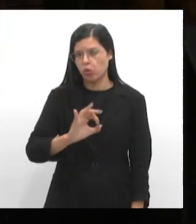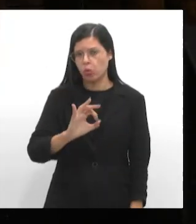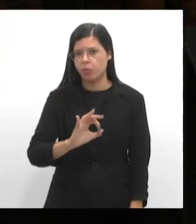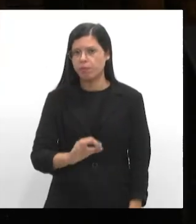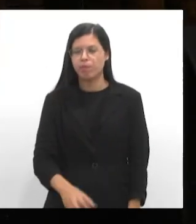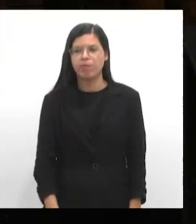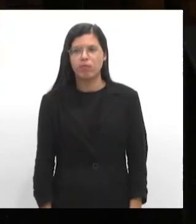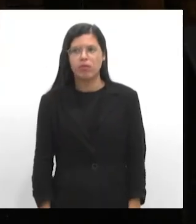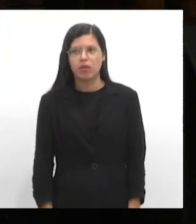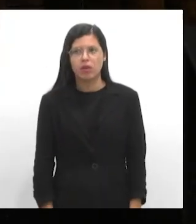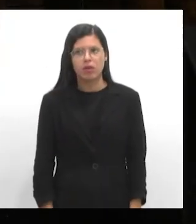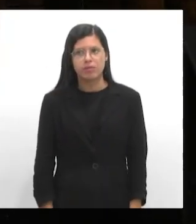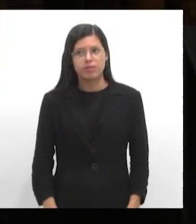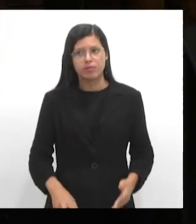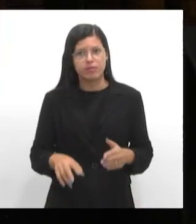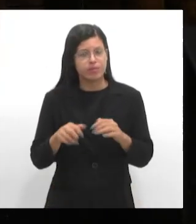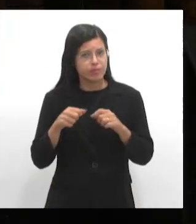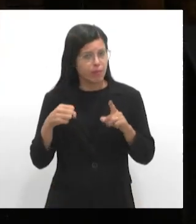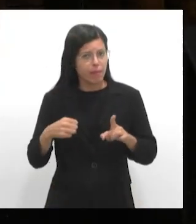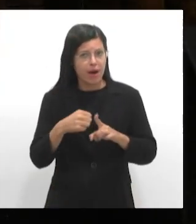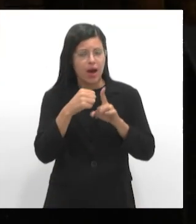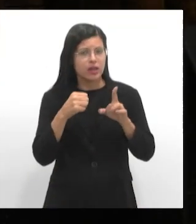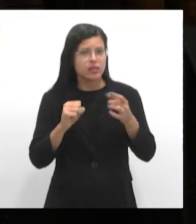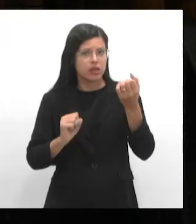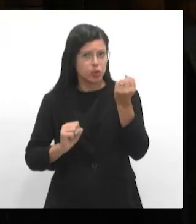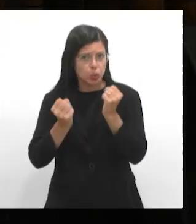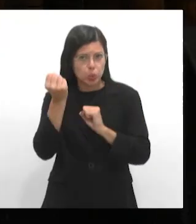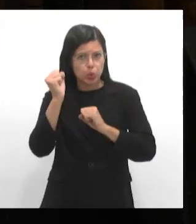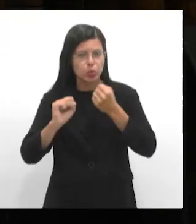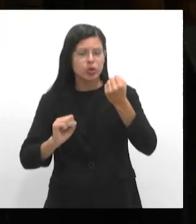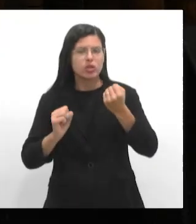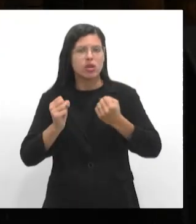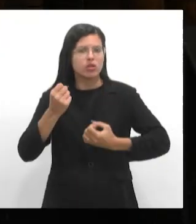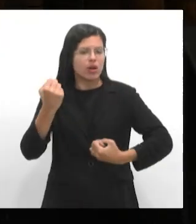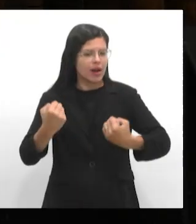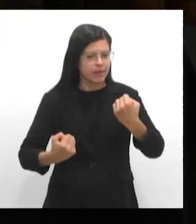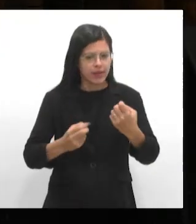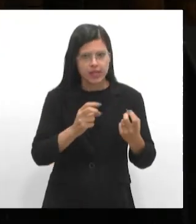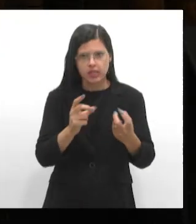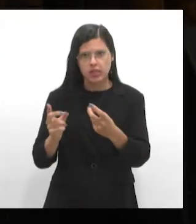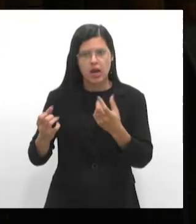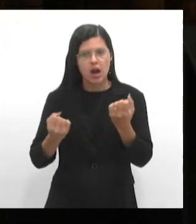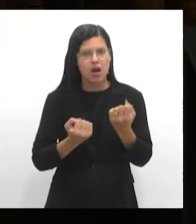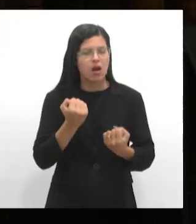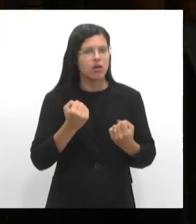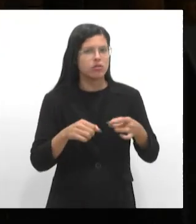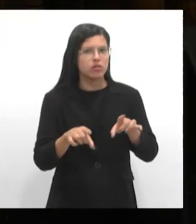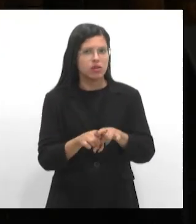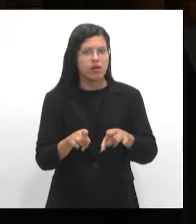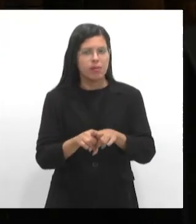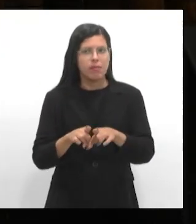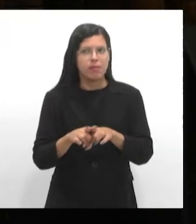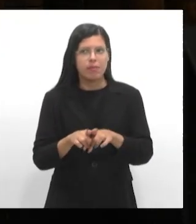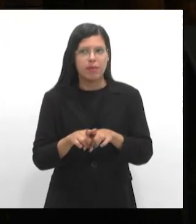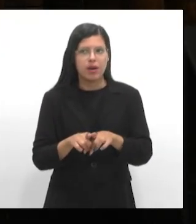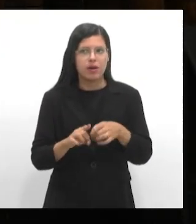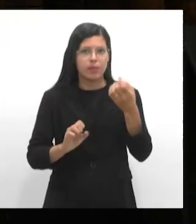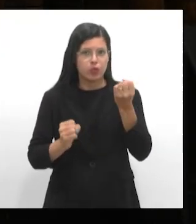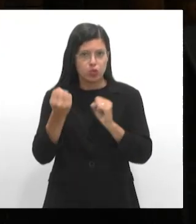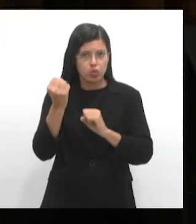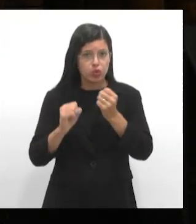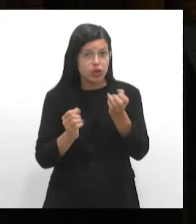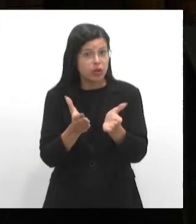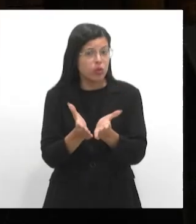que repercute na indústria automobilística e que repercute na indústria